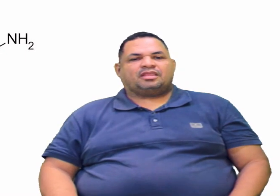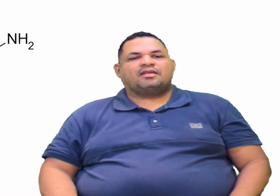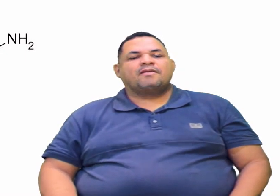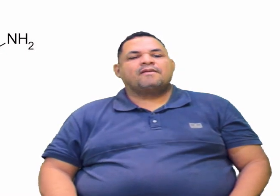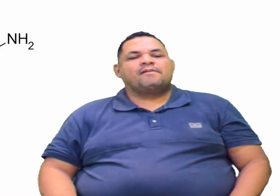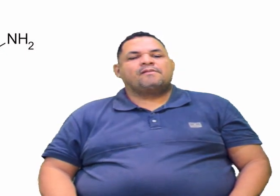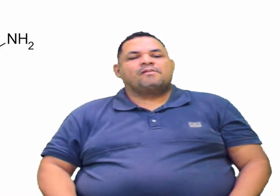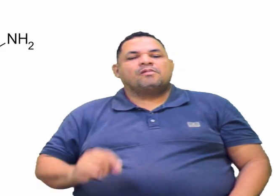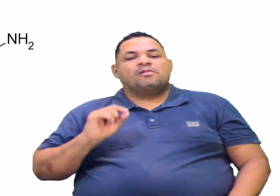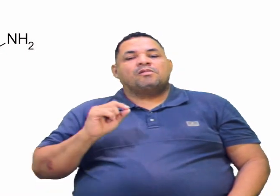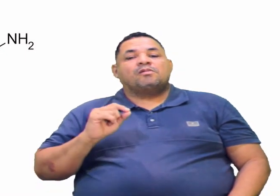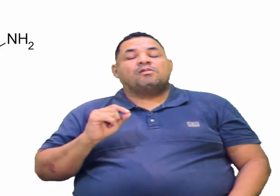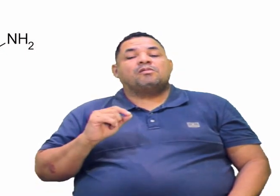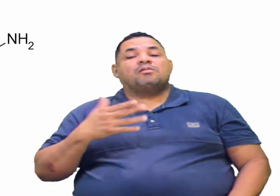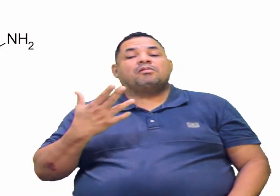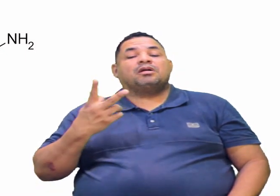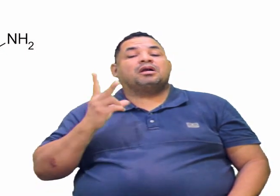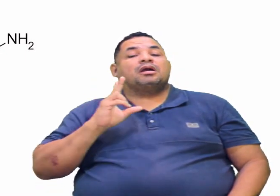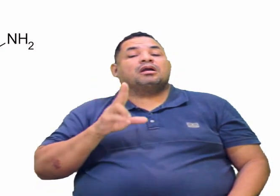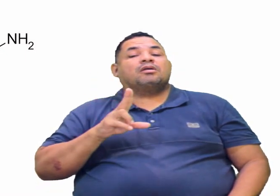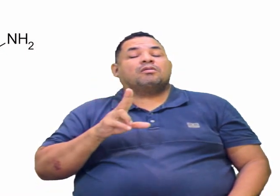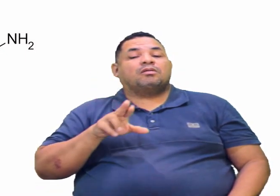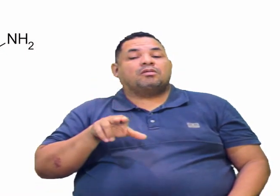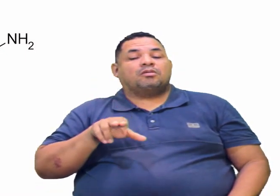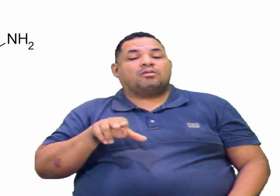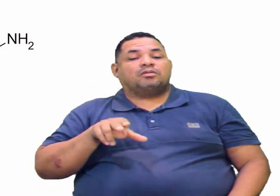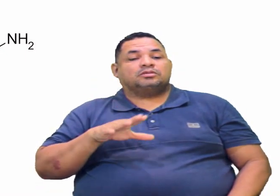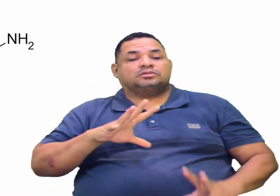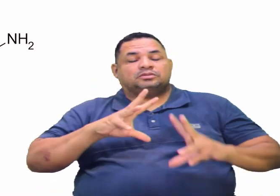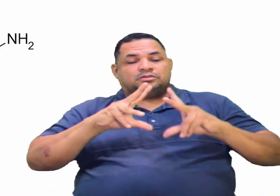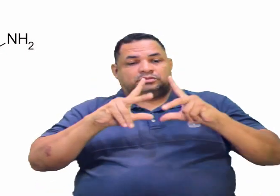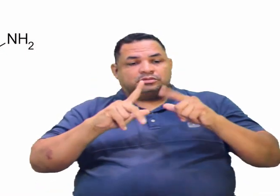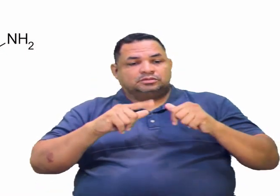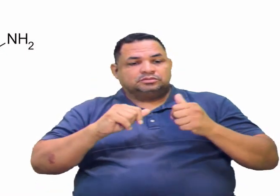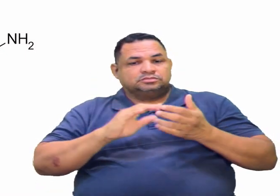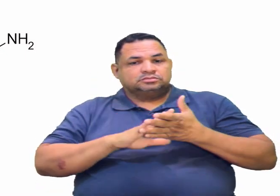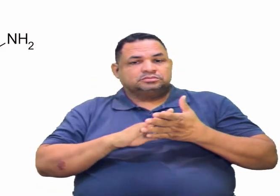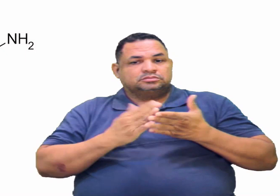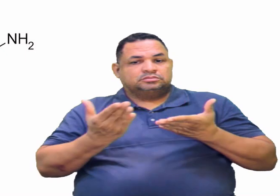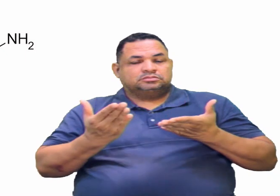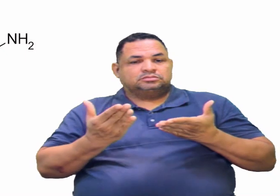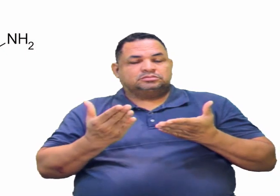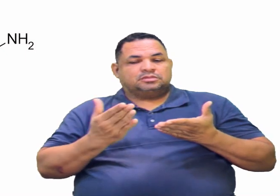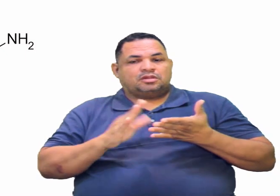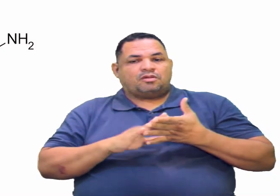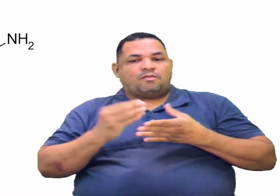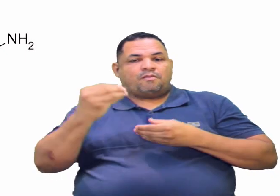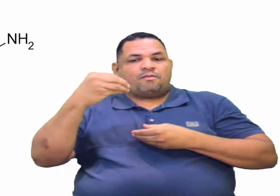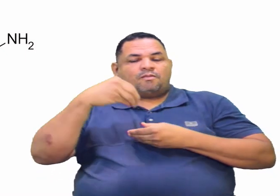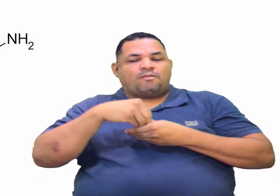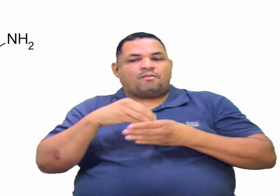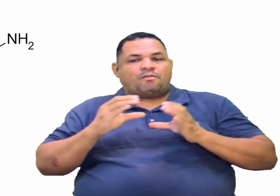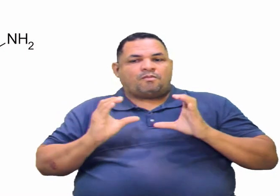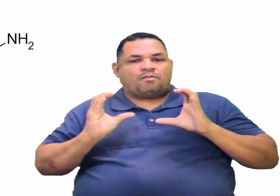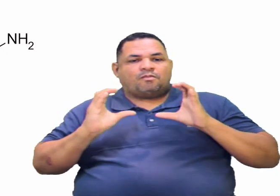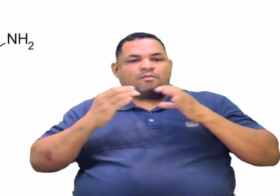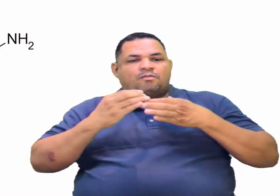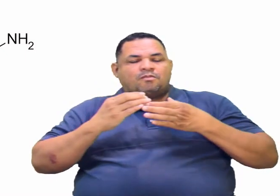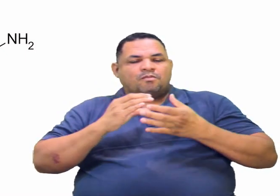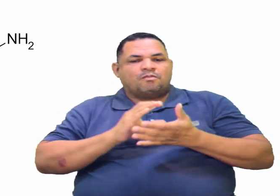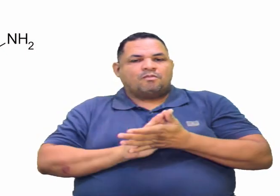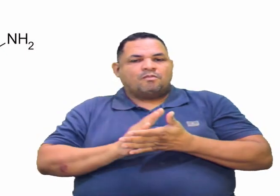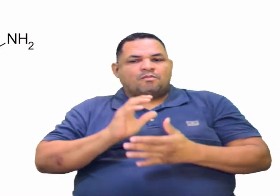representadas. O que elas têm em comum, galera? Todas elas estão aqui dentro do grupo das